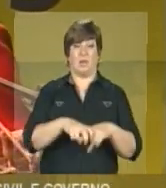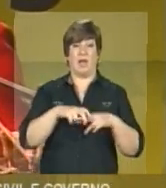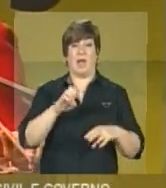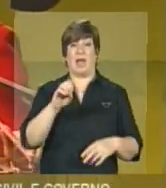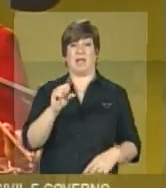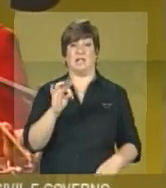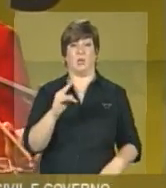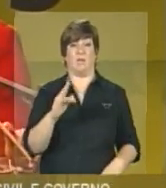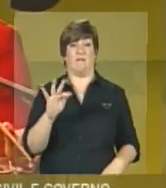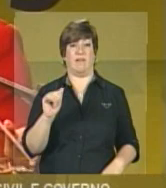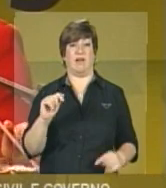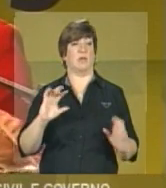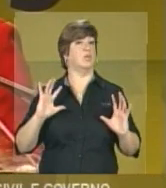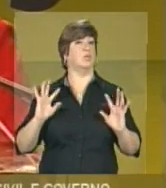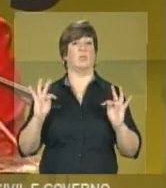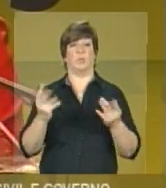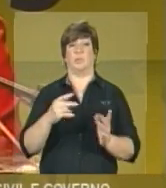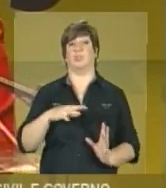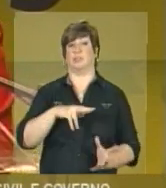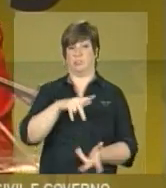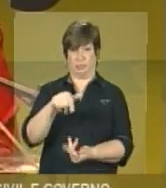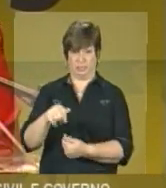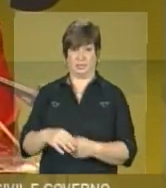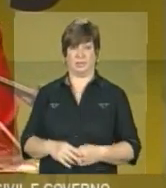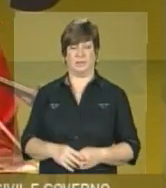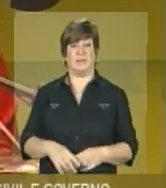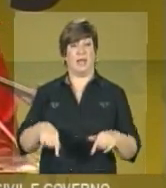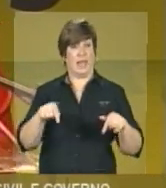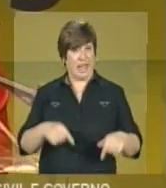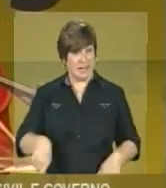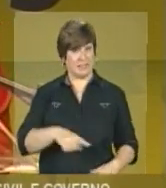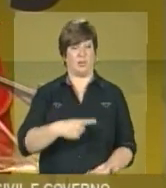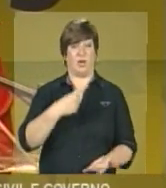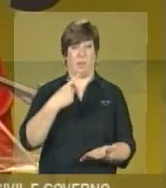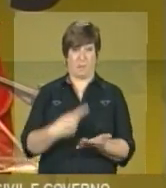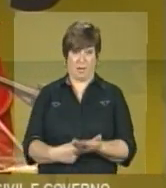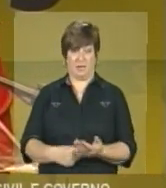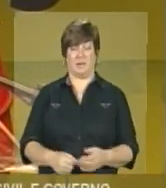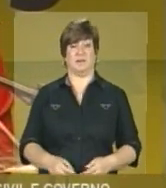estufa em todo o planeta. Esses compromissos